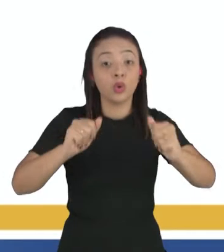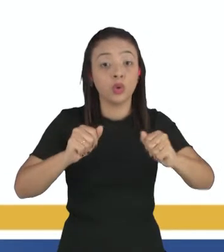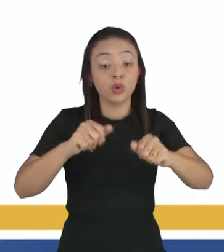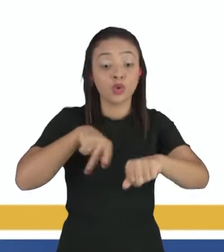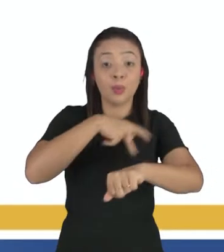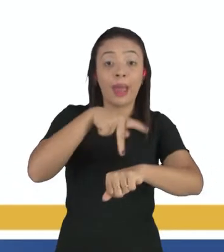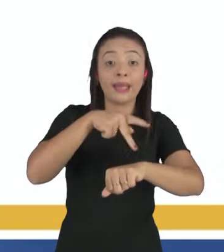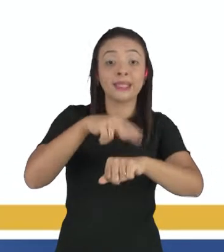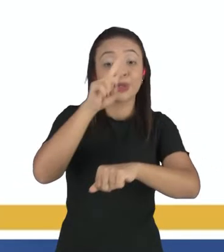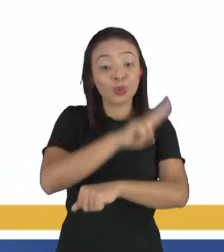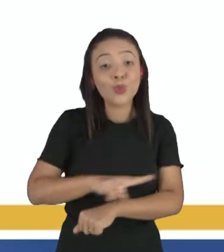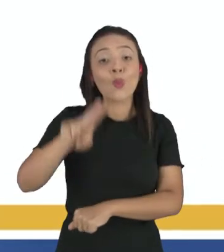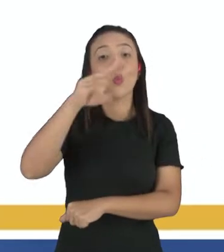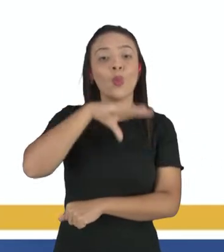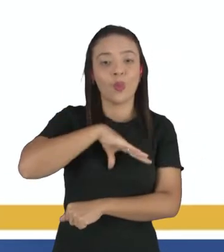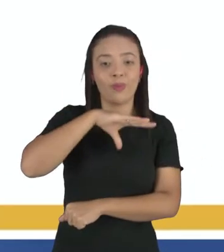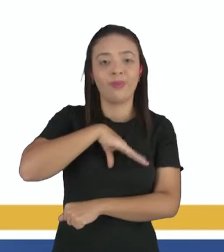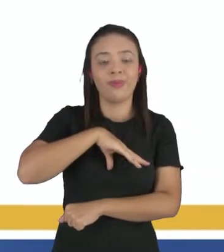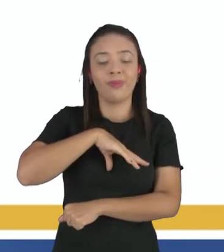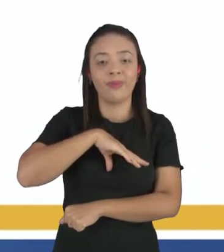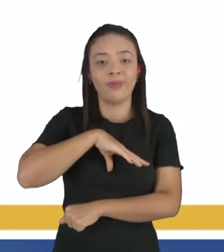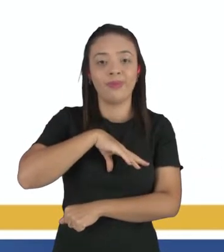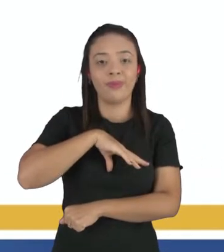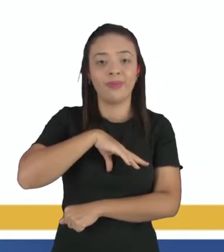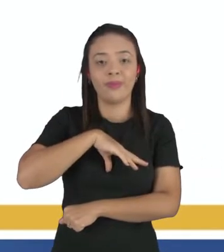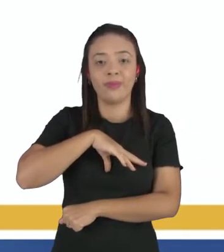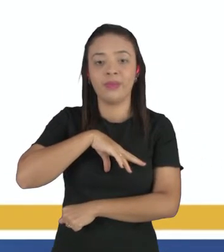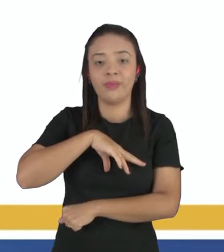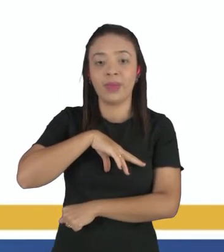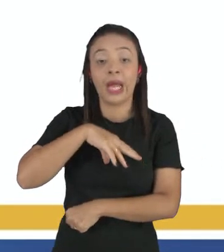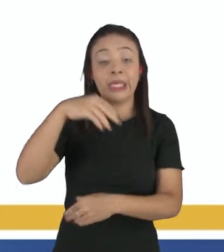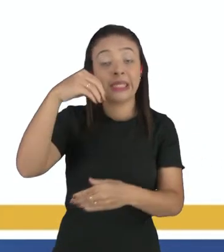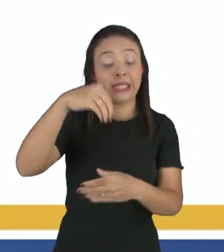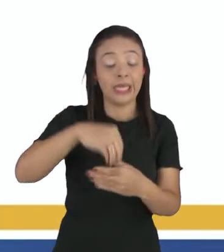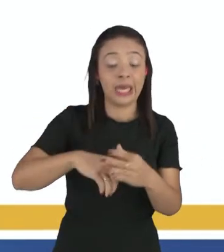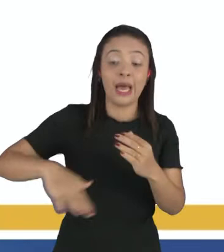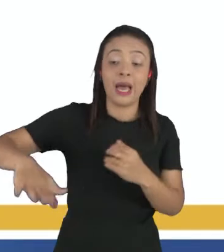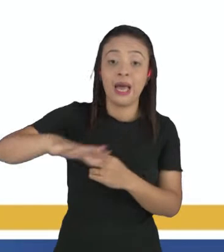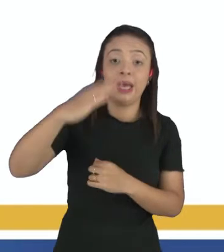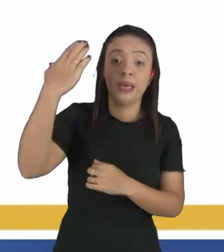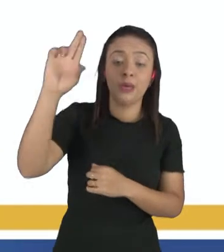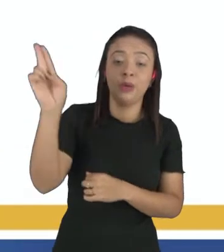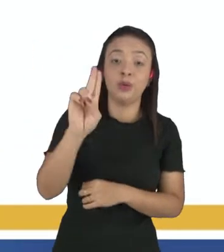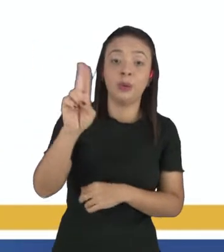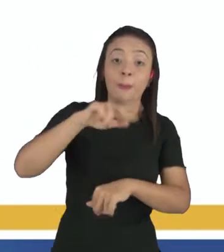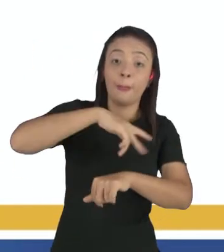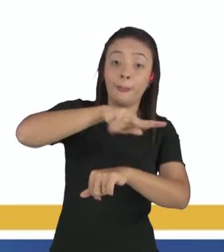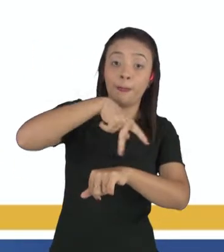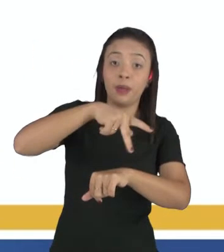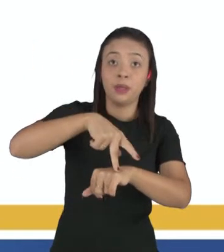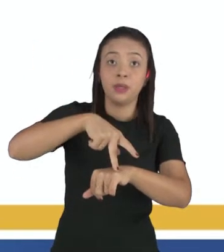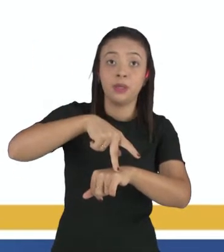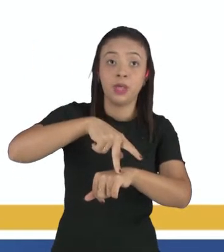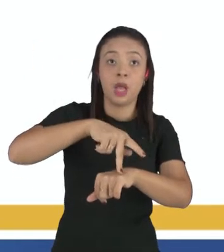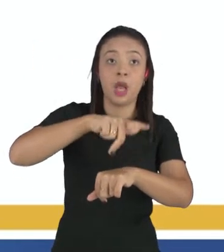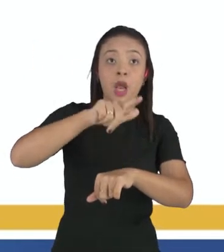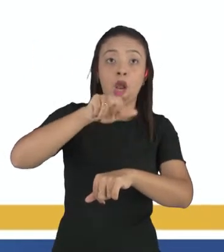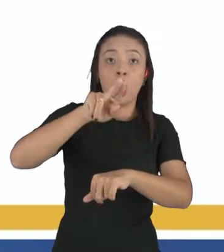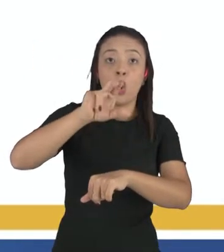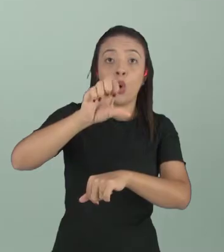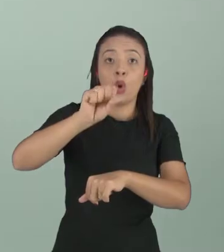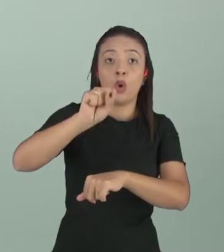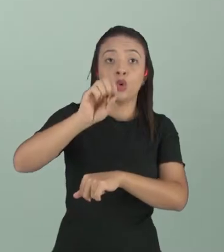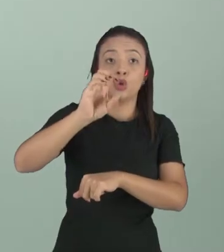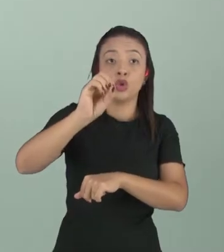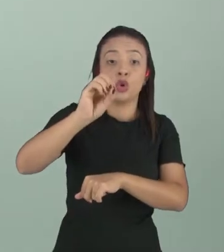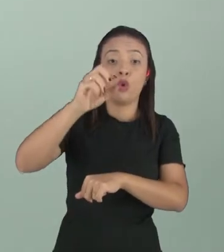língua portuguesa, que nós chamamos, dentro da ciência, países lusófonos, aqueles